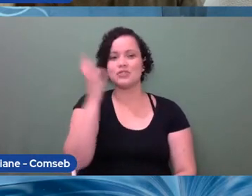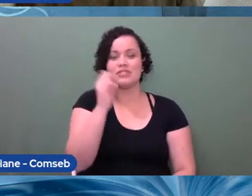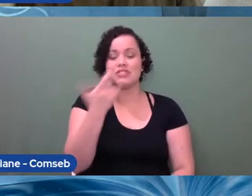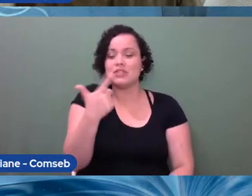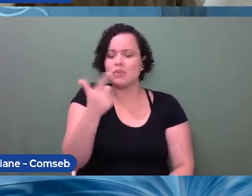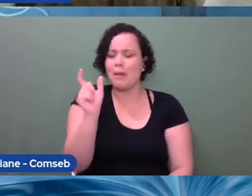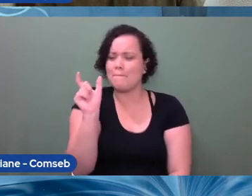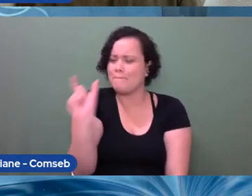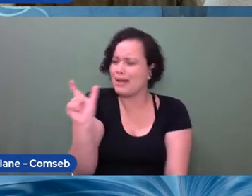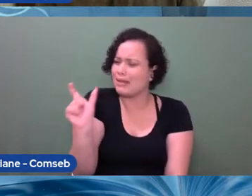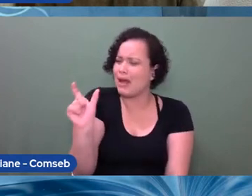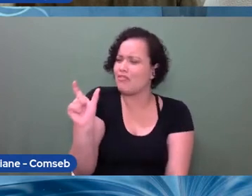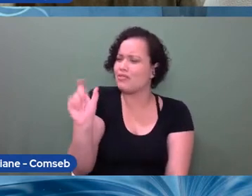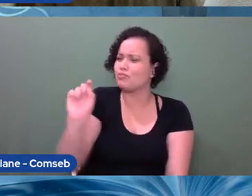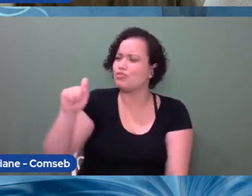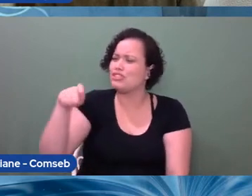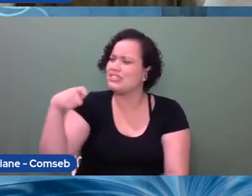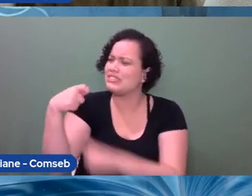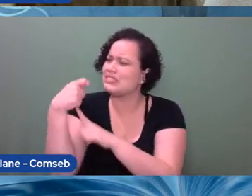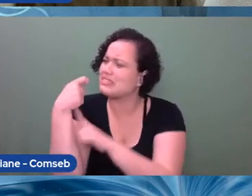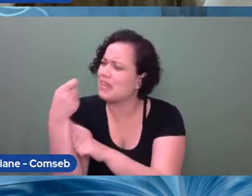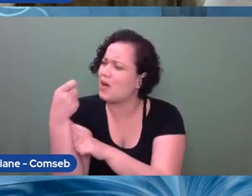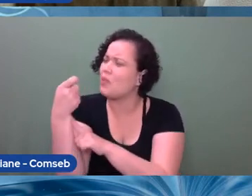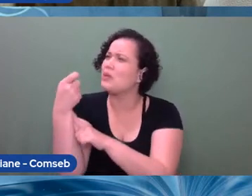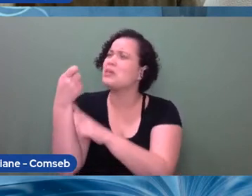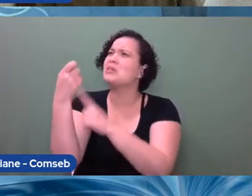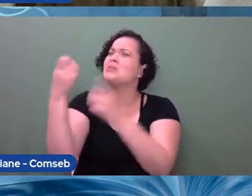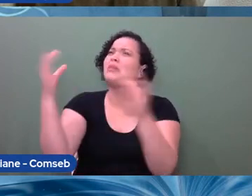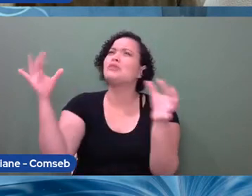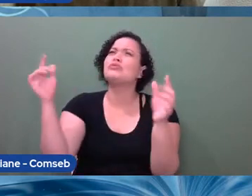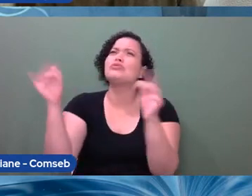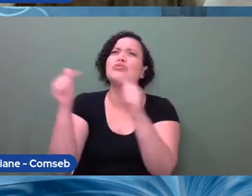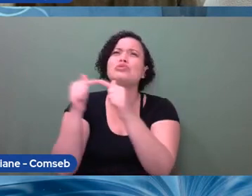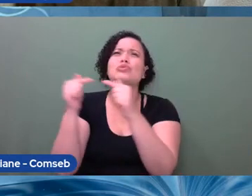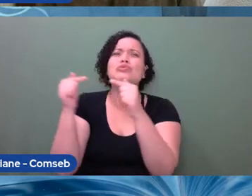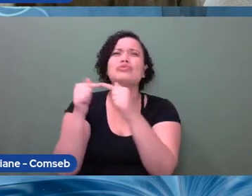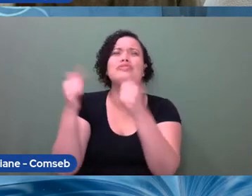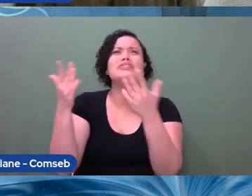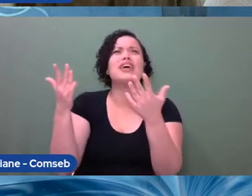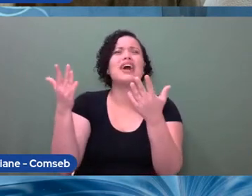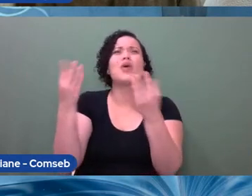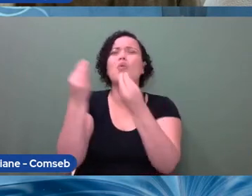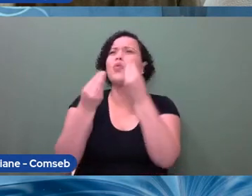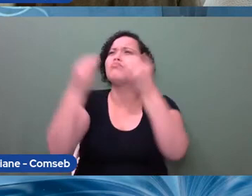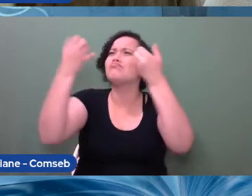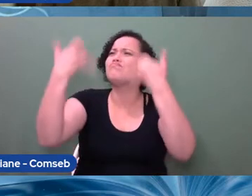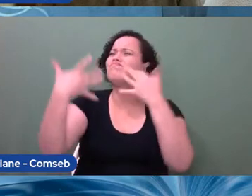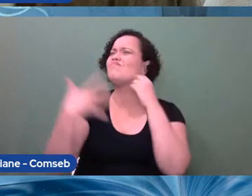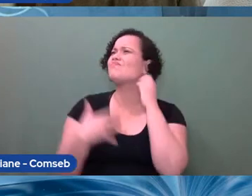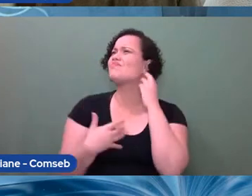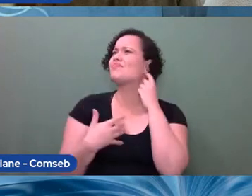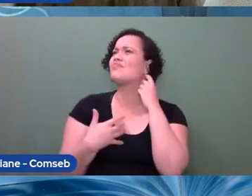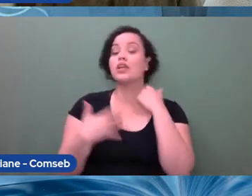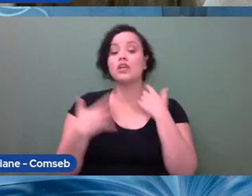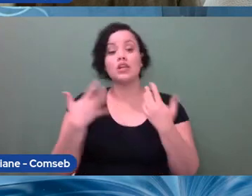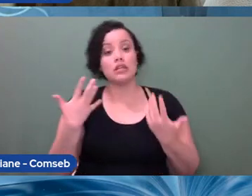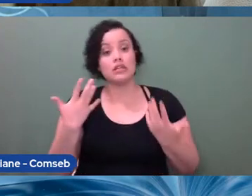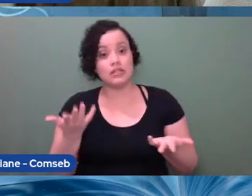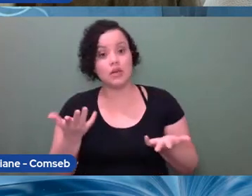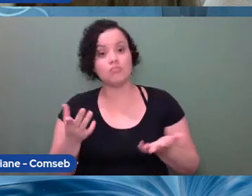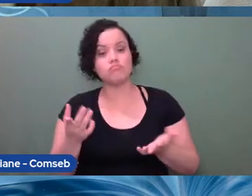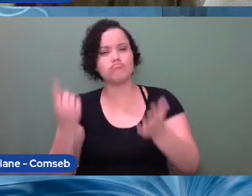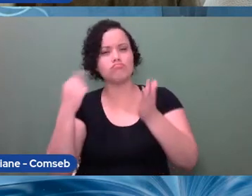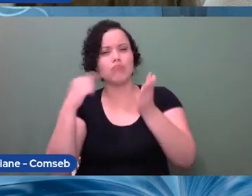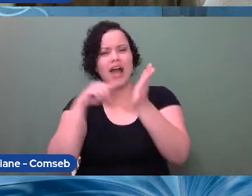palavra para associar, você tratar isso. Então, veja bem,